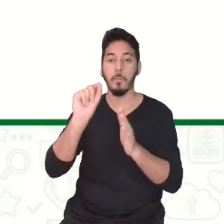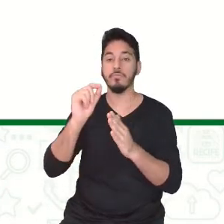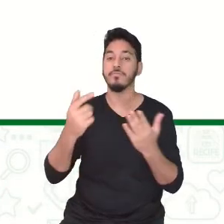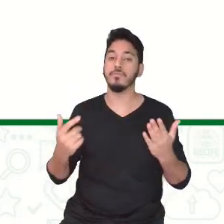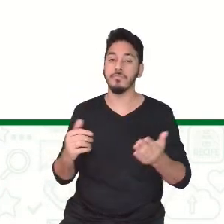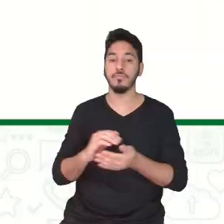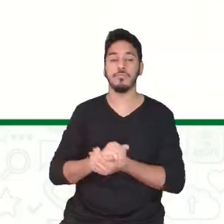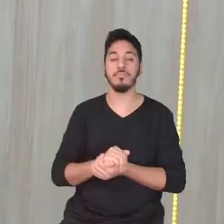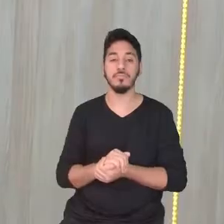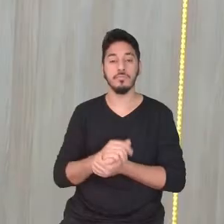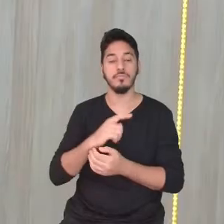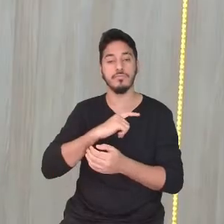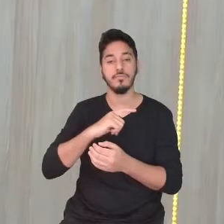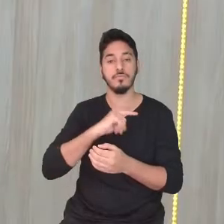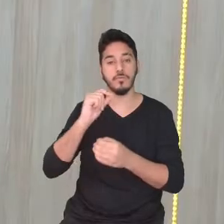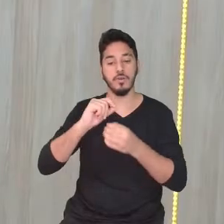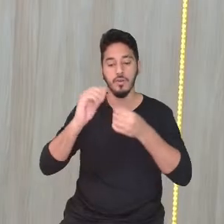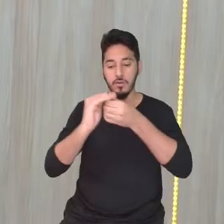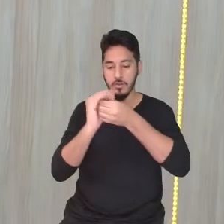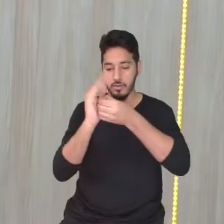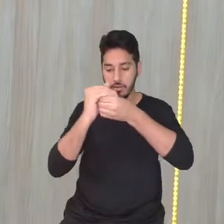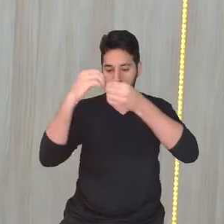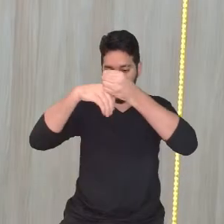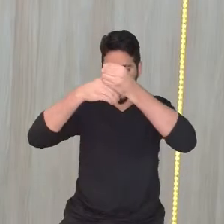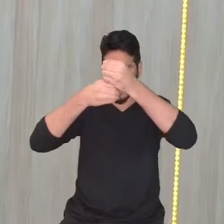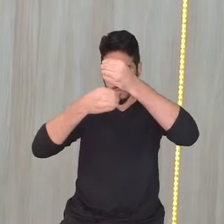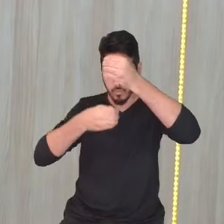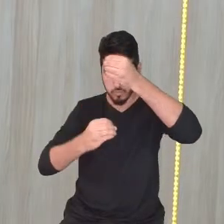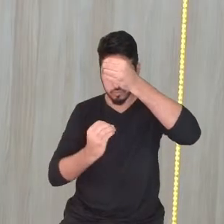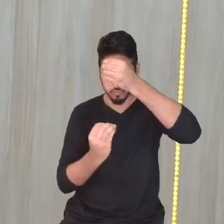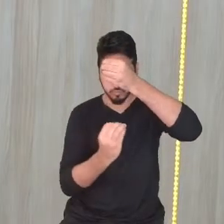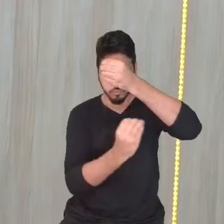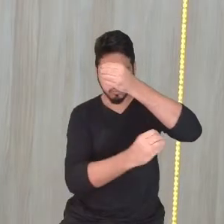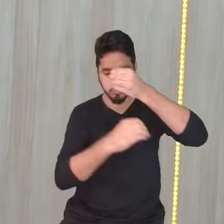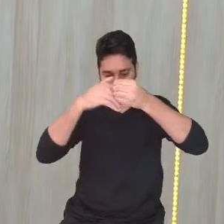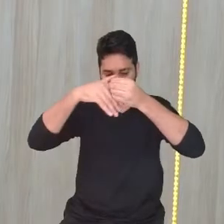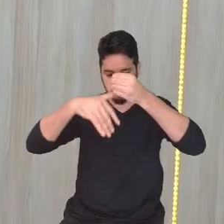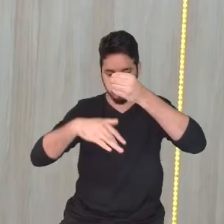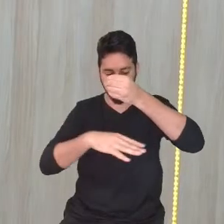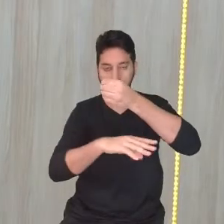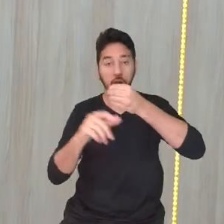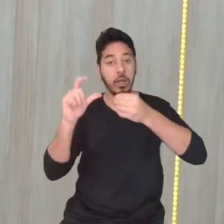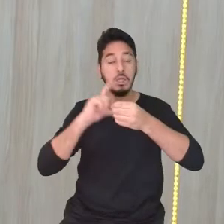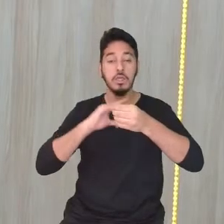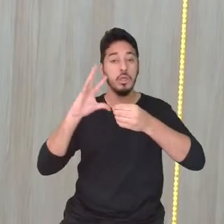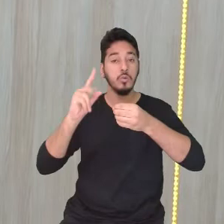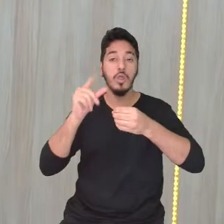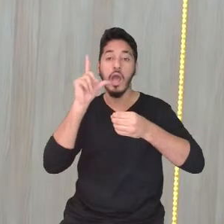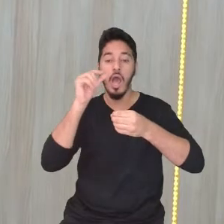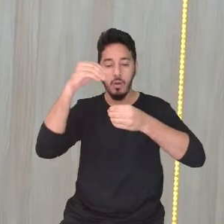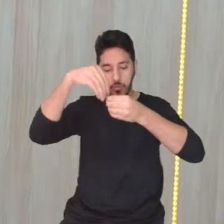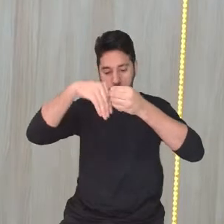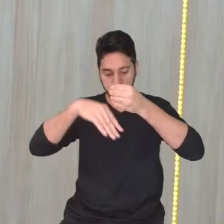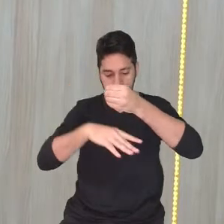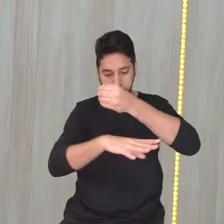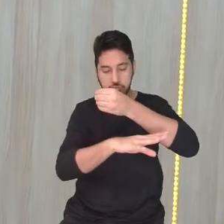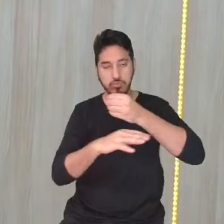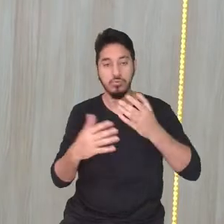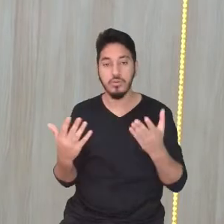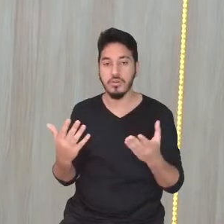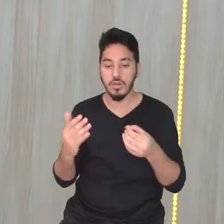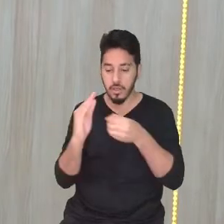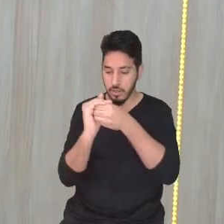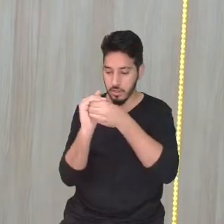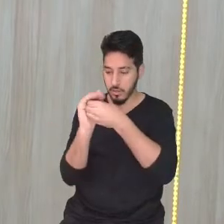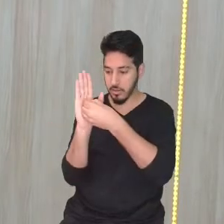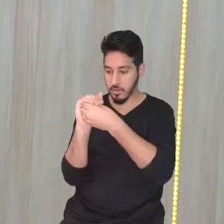quê? Que tem uma rede de esgoto, que tem água encanada, que tem uma privada, né? Privada